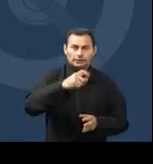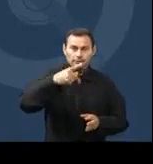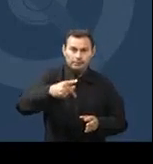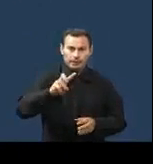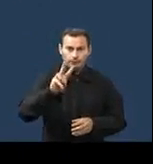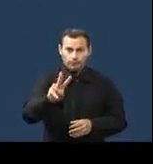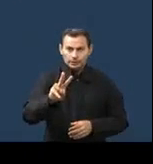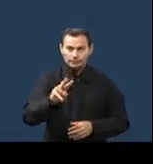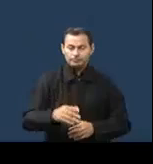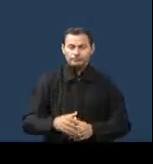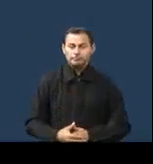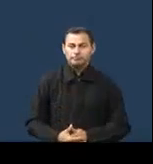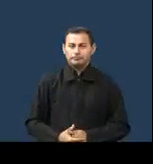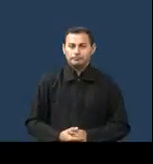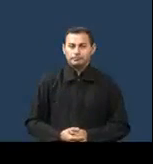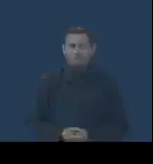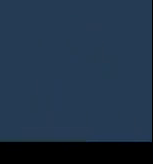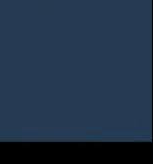SP2.